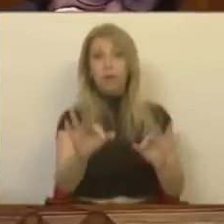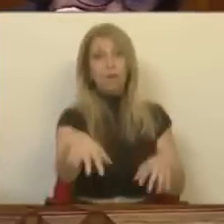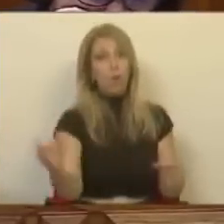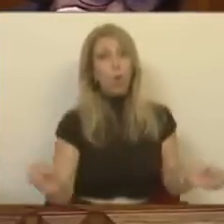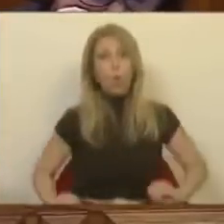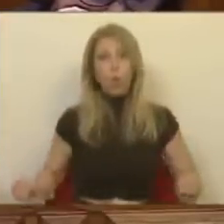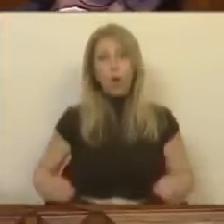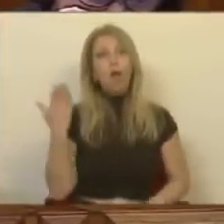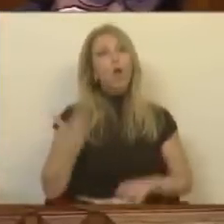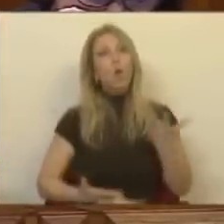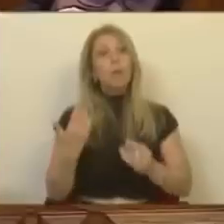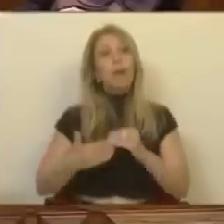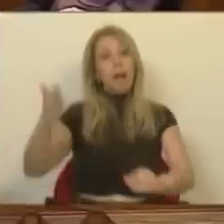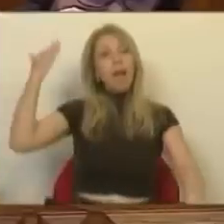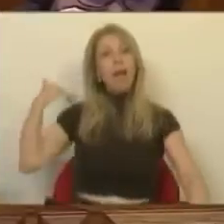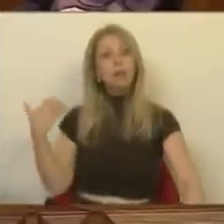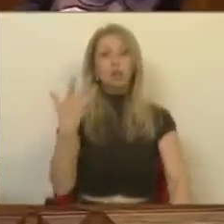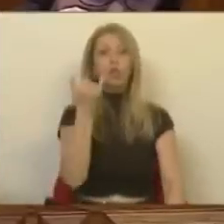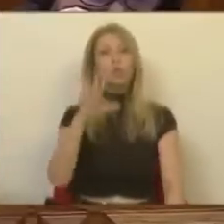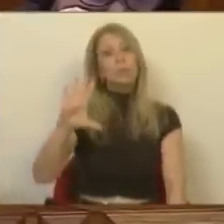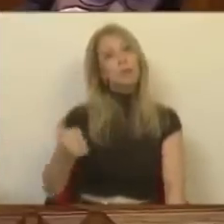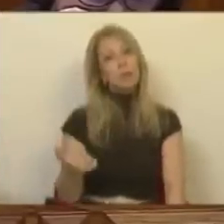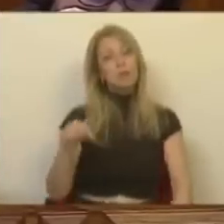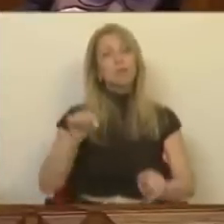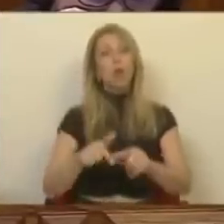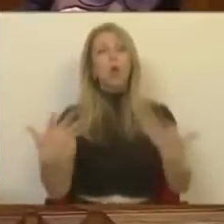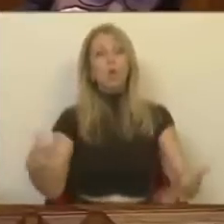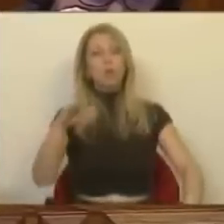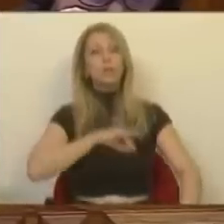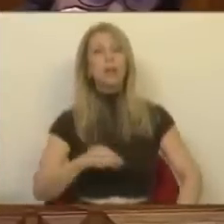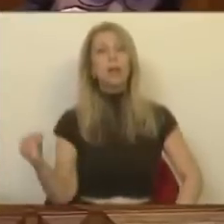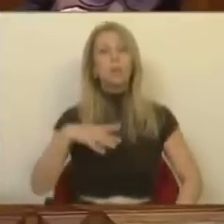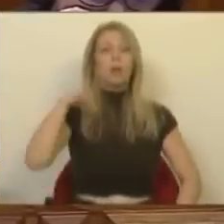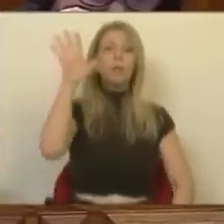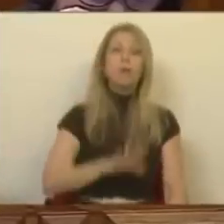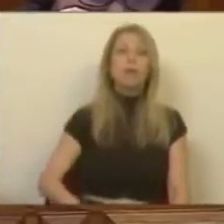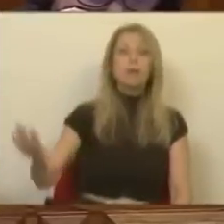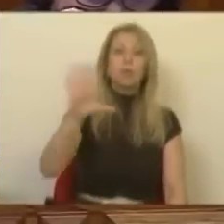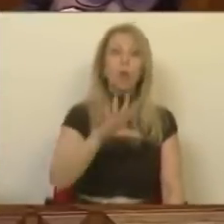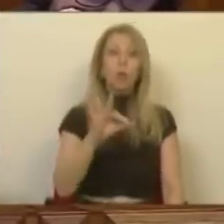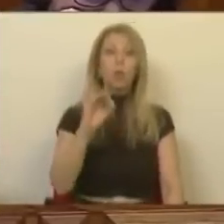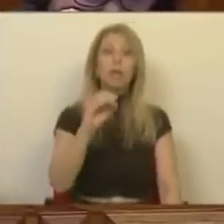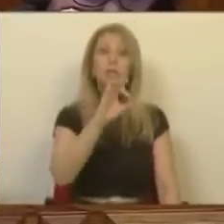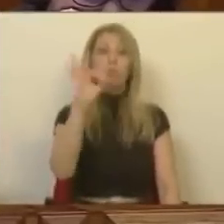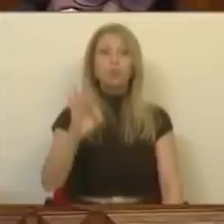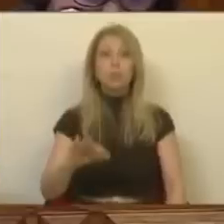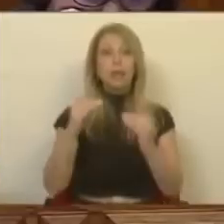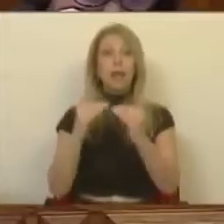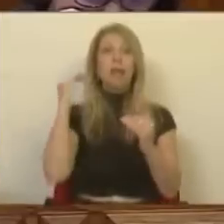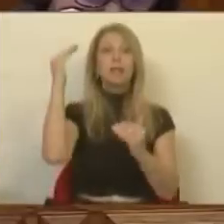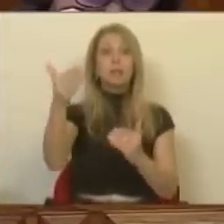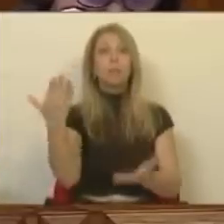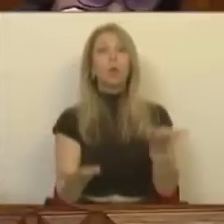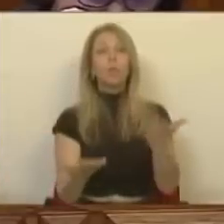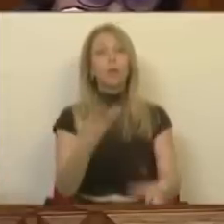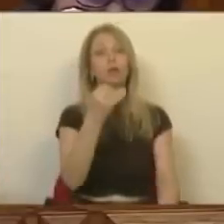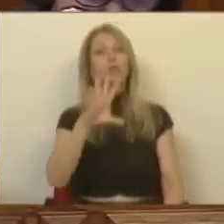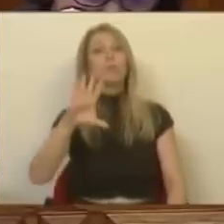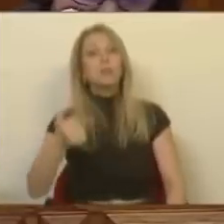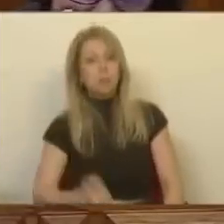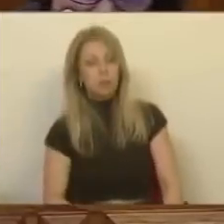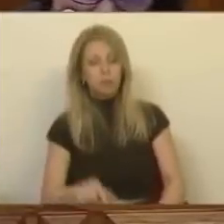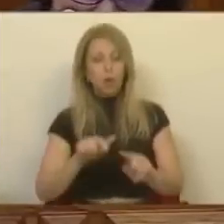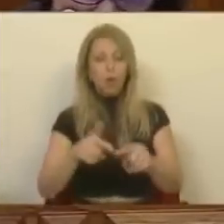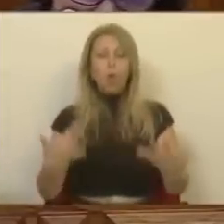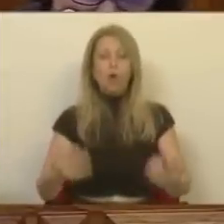aquelas que tínhamos em 2015 hoje temos o salário mínimo nacional 40% de cima do que tínhamos em 2015 hoje